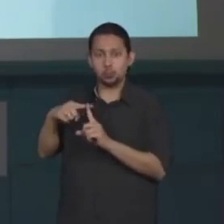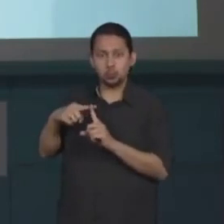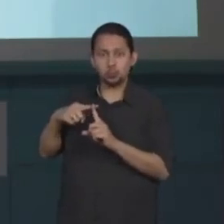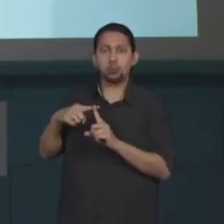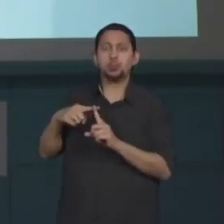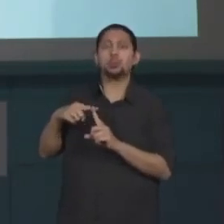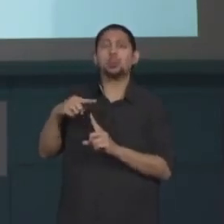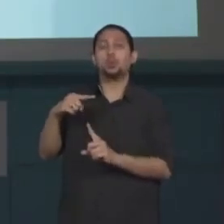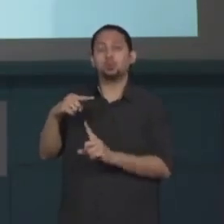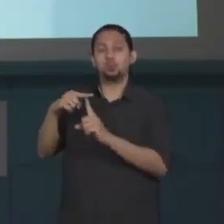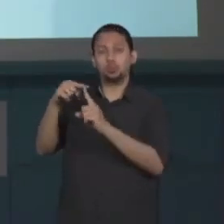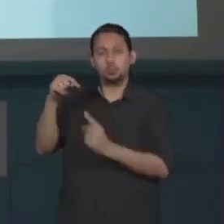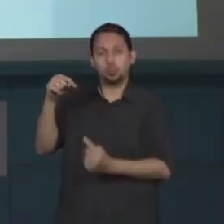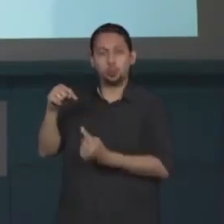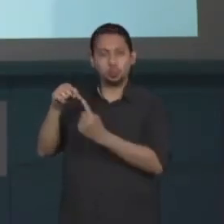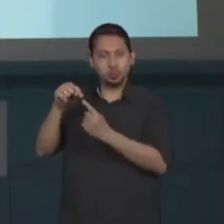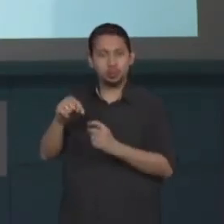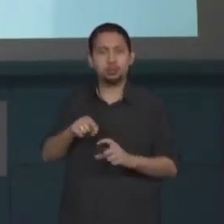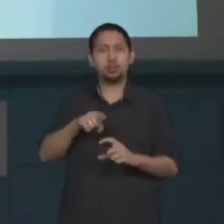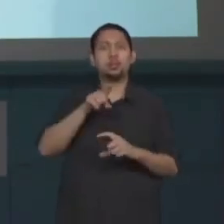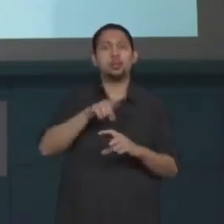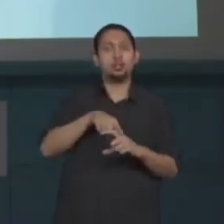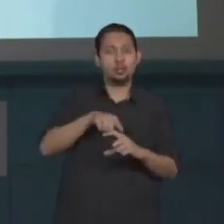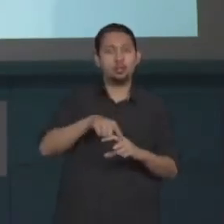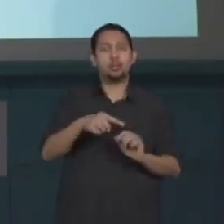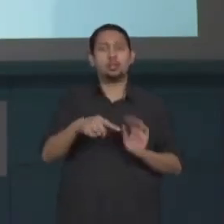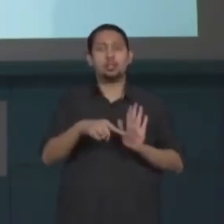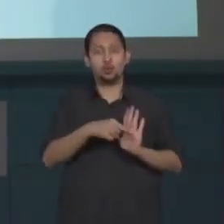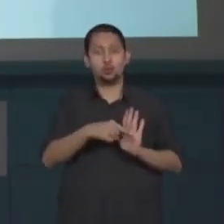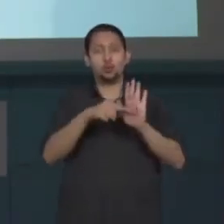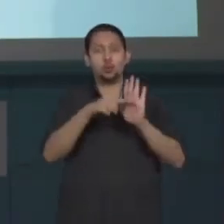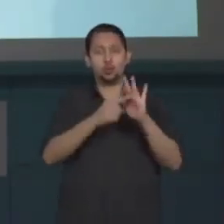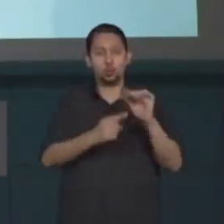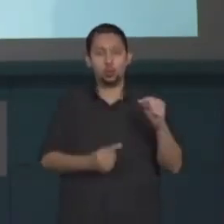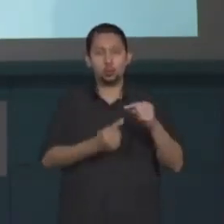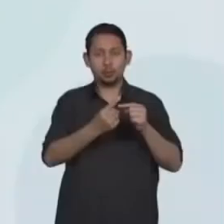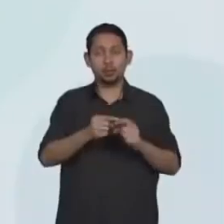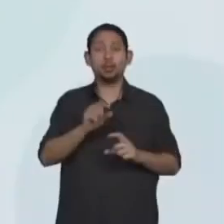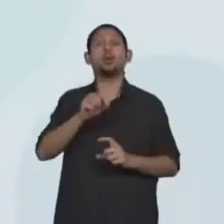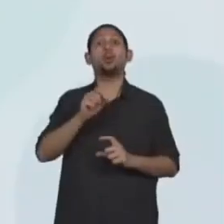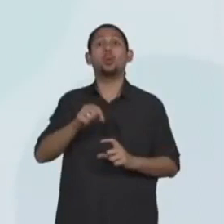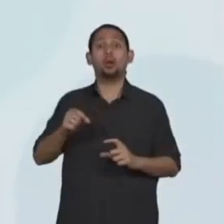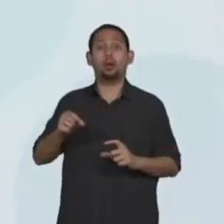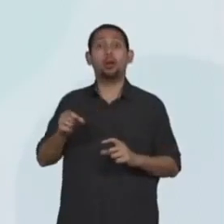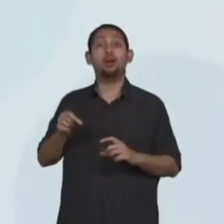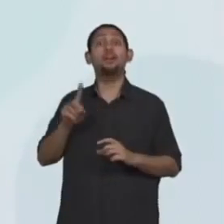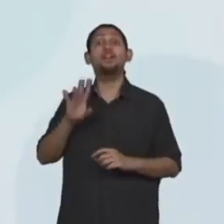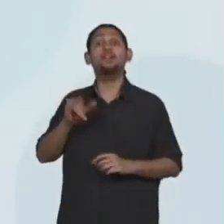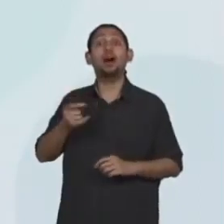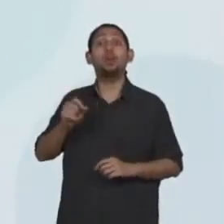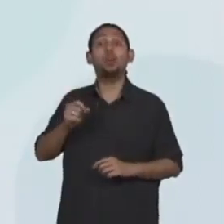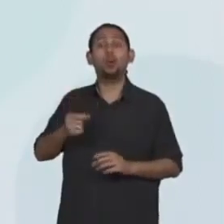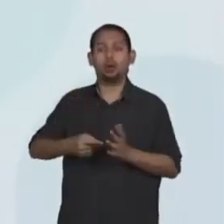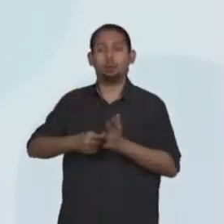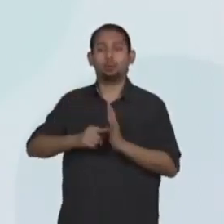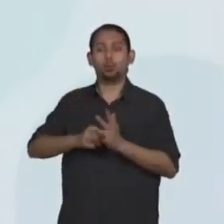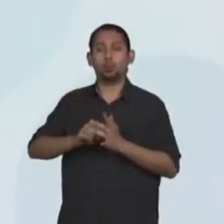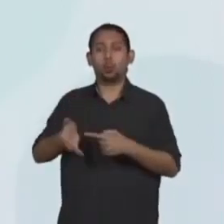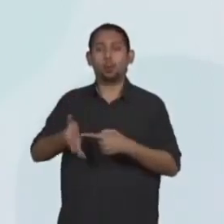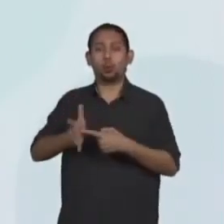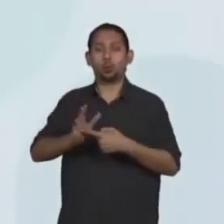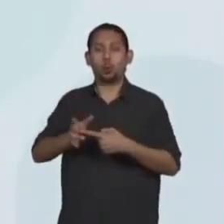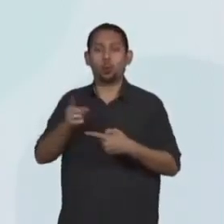positivo e o polo negativo no negativo, ele vai girar no sentido horário. E se eu inverter os polos, o que vai acontecer?